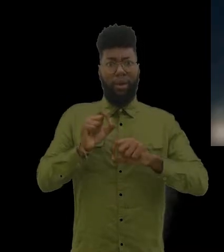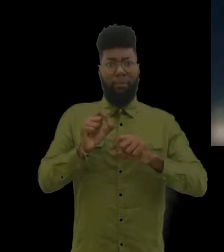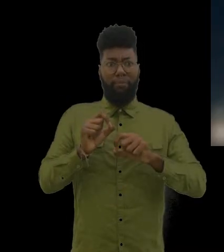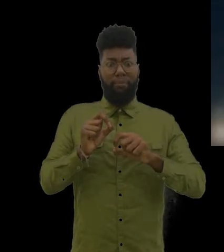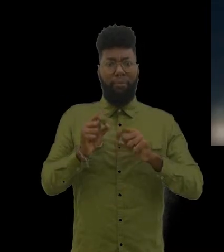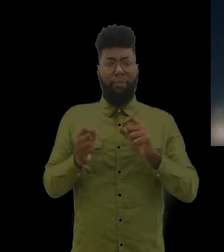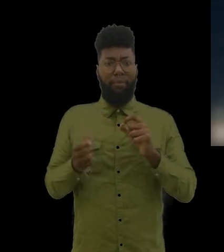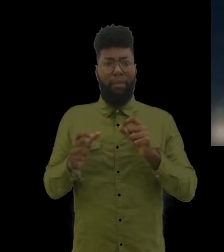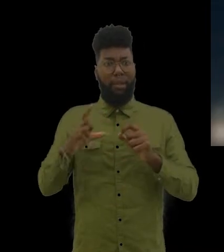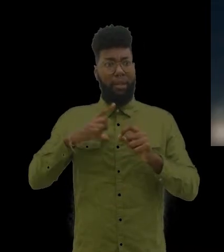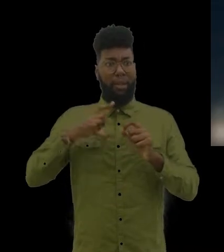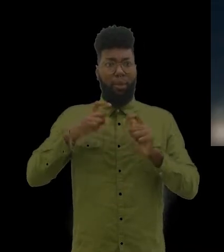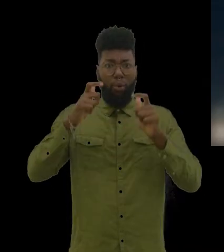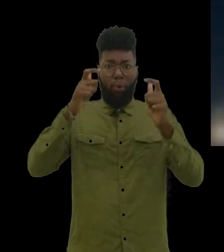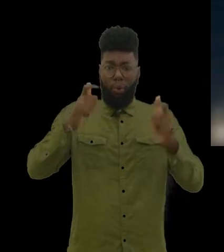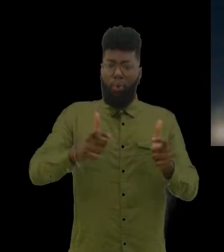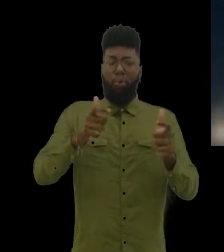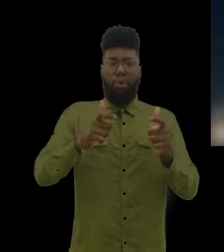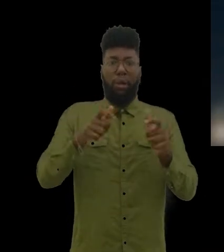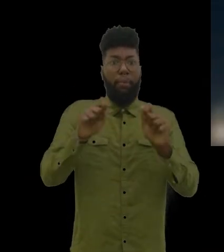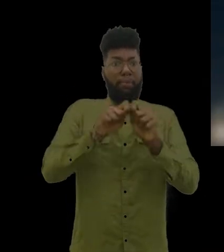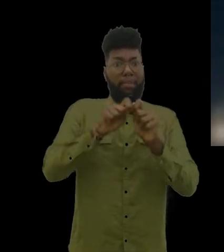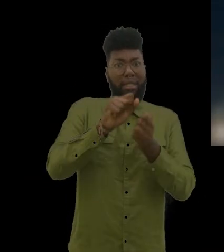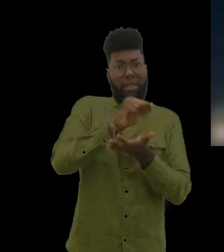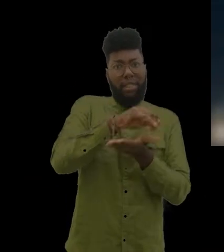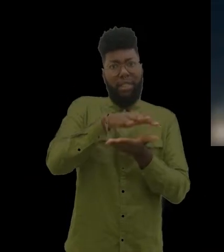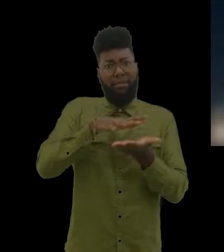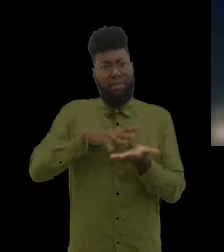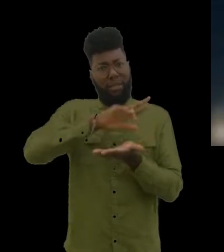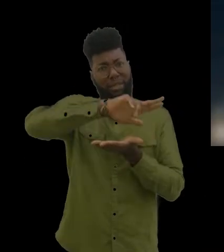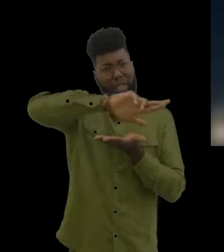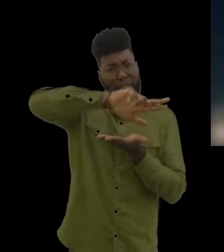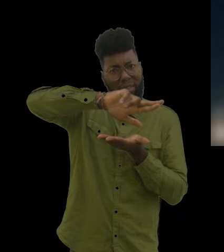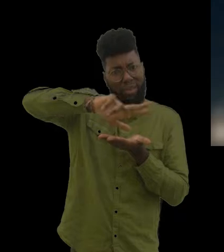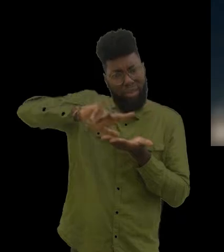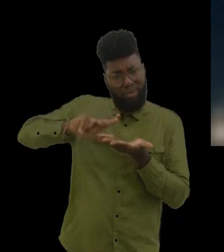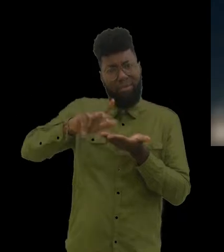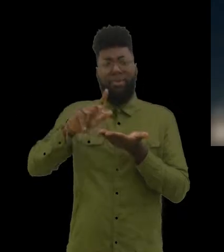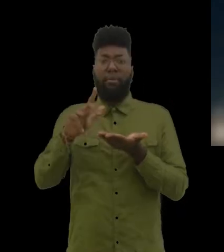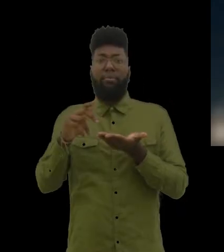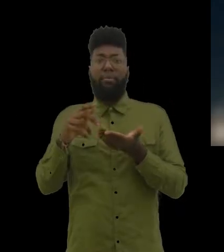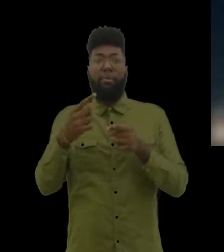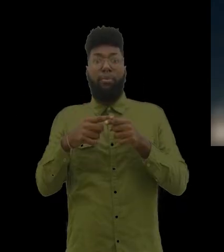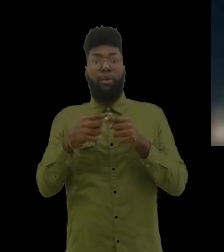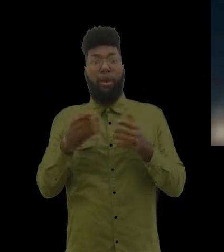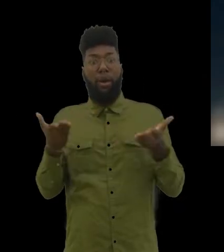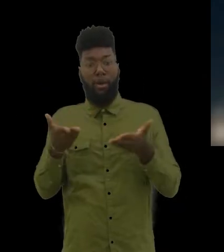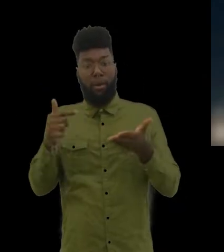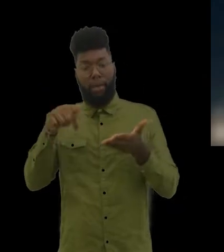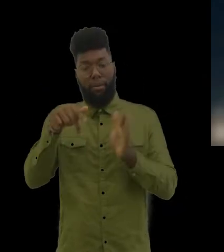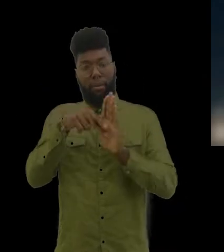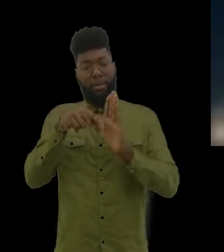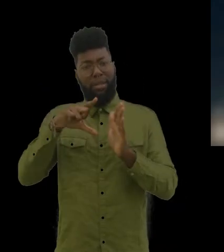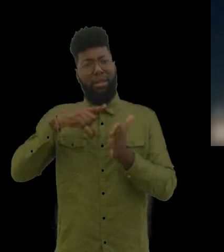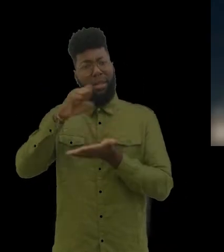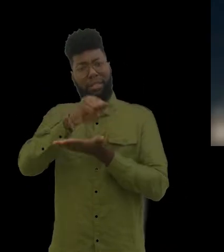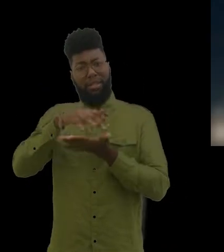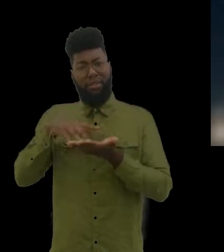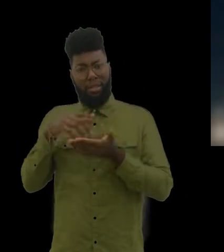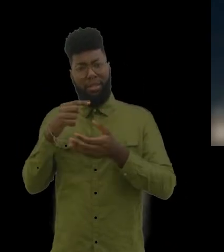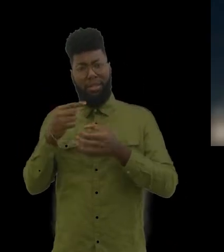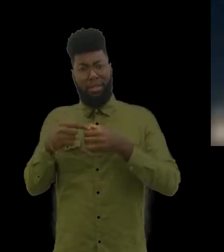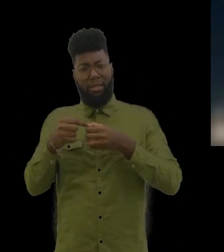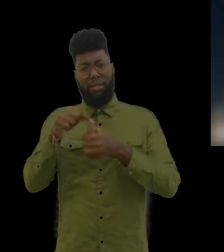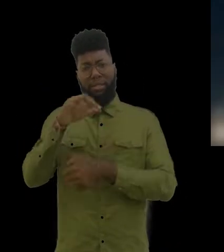único, né? Como a gente faz hoje atividades. Hoje o Aruanda tem atividades na Cruzeirinho, então a gente está construindo